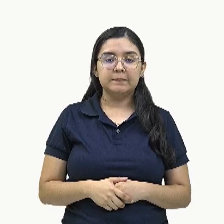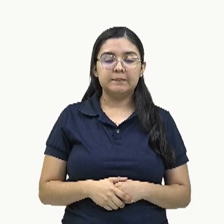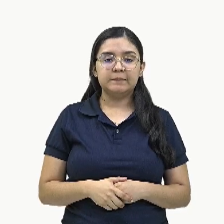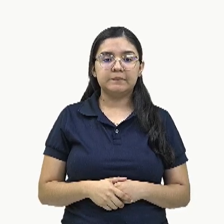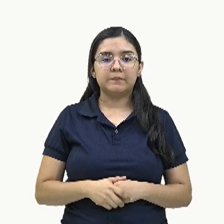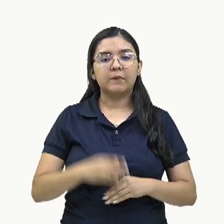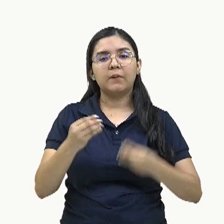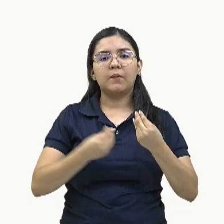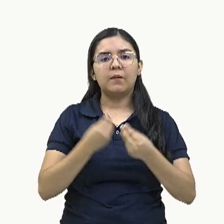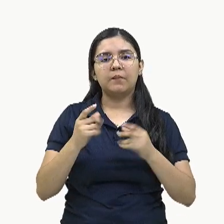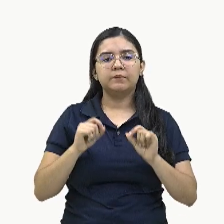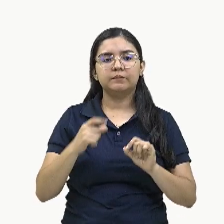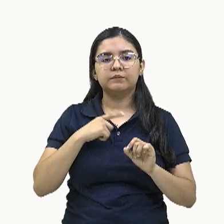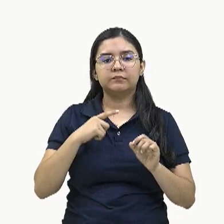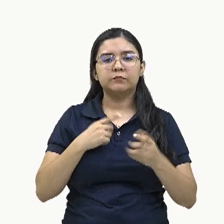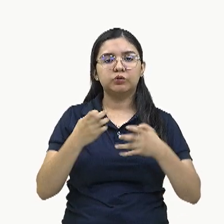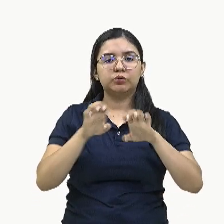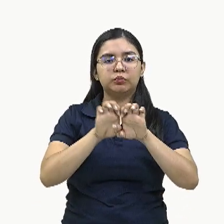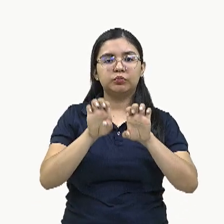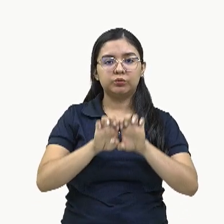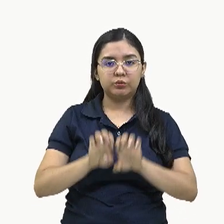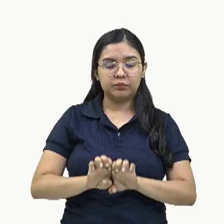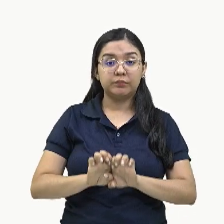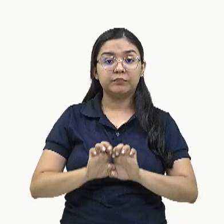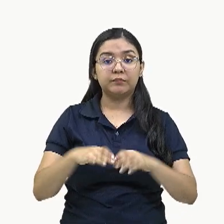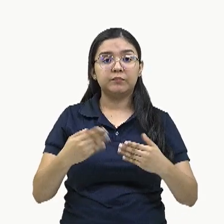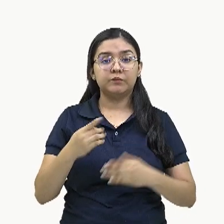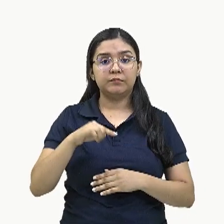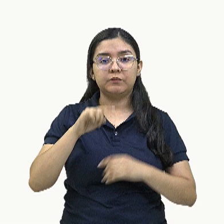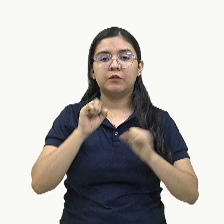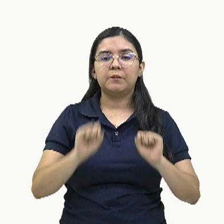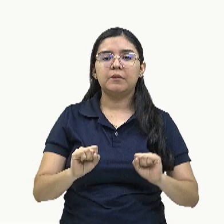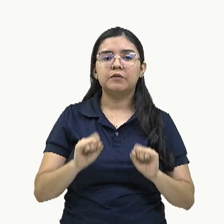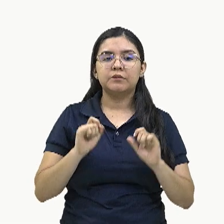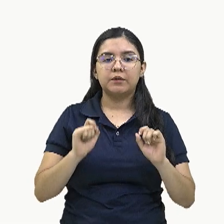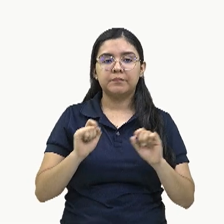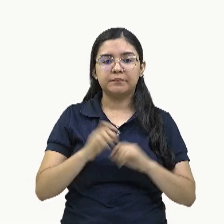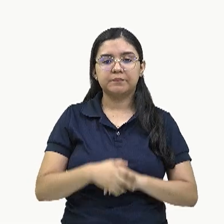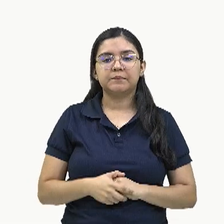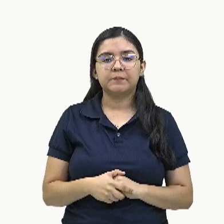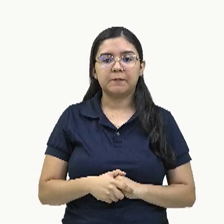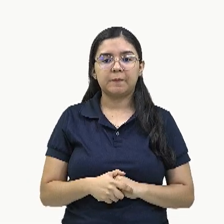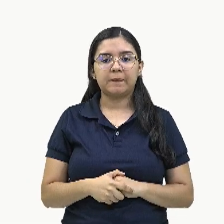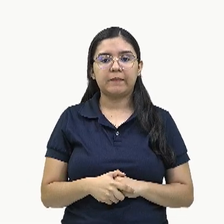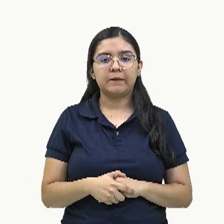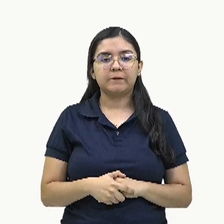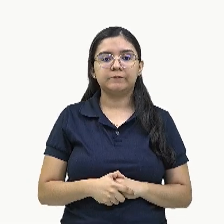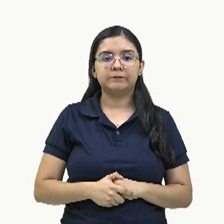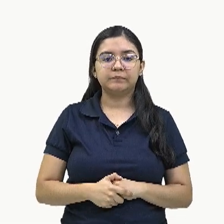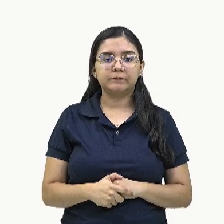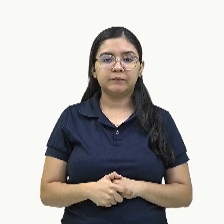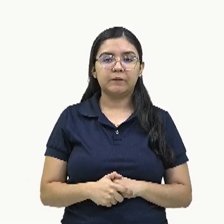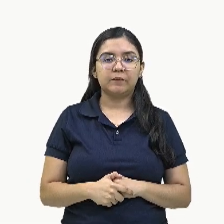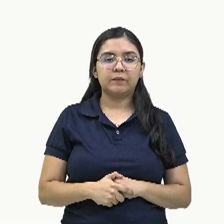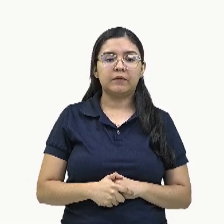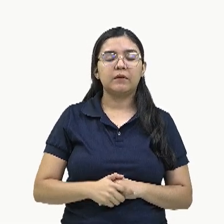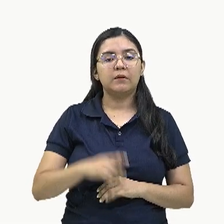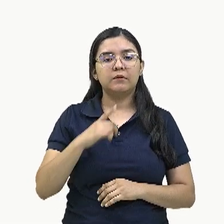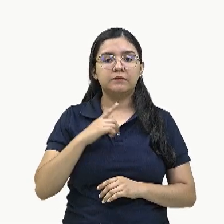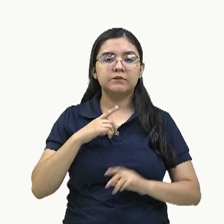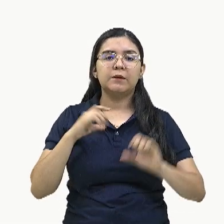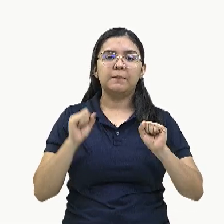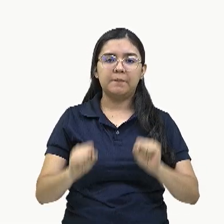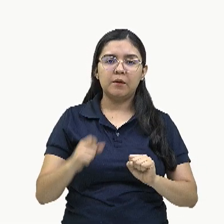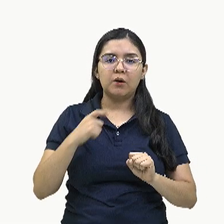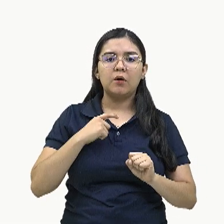é que ficaria isso? Você pode abrir, ó. Você pode abrir a janela,